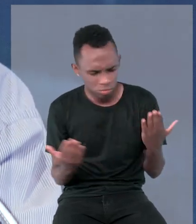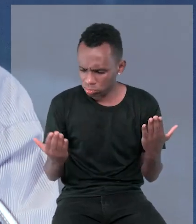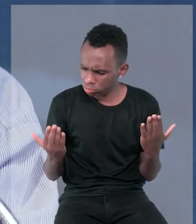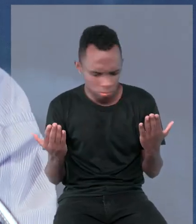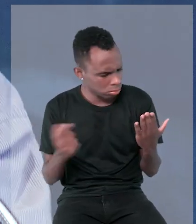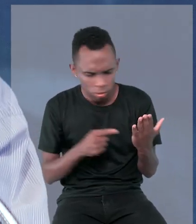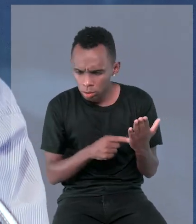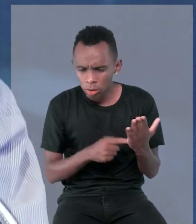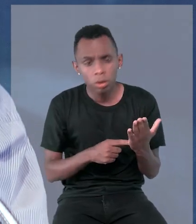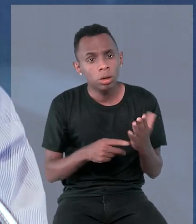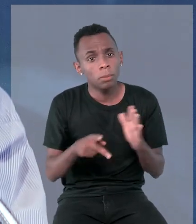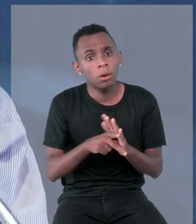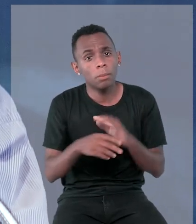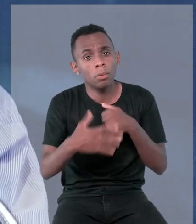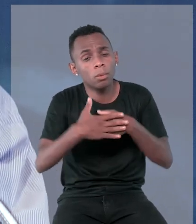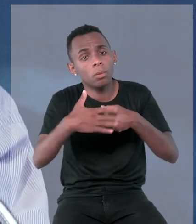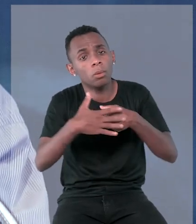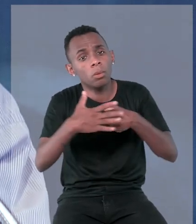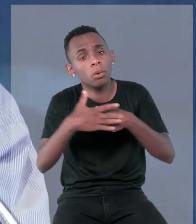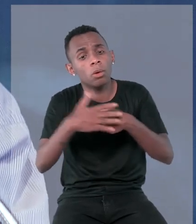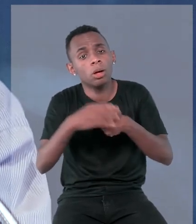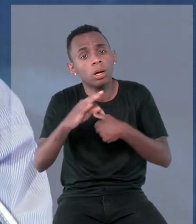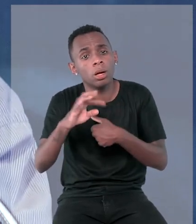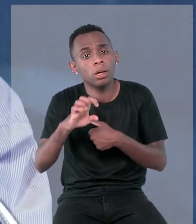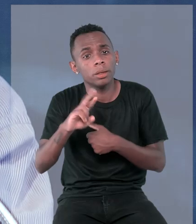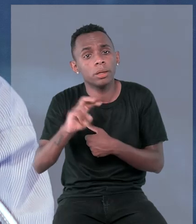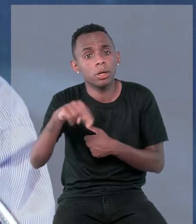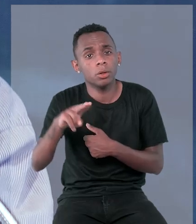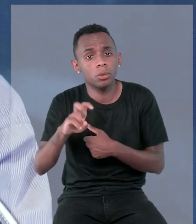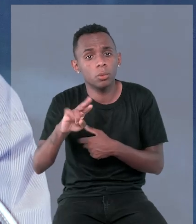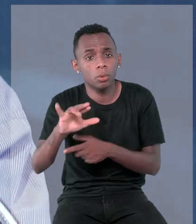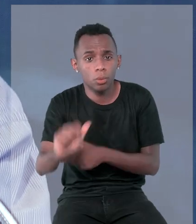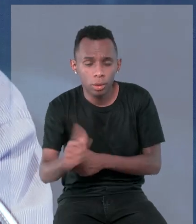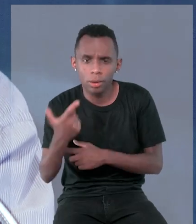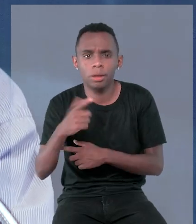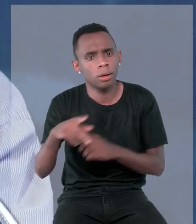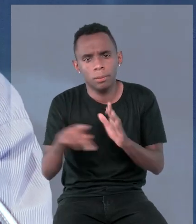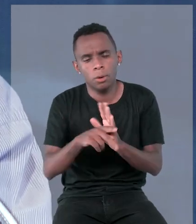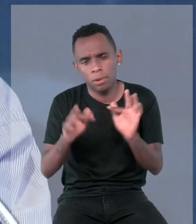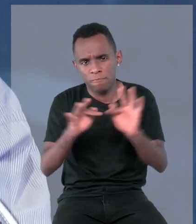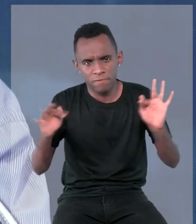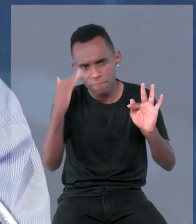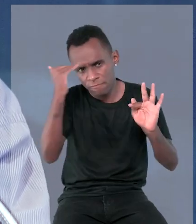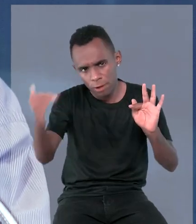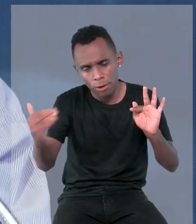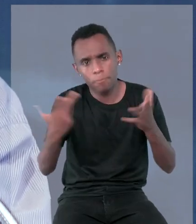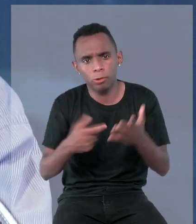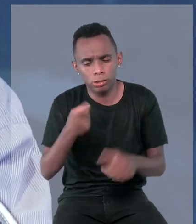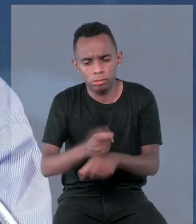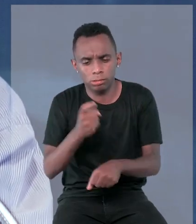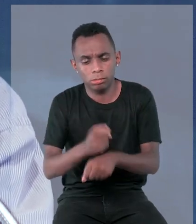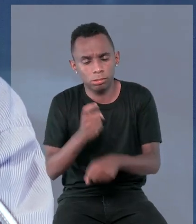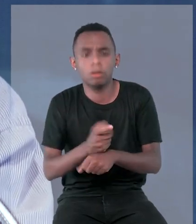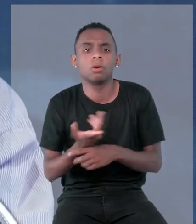originais, conto Ternura, né? Então aquela famosa frase do Che Guevara, né? Ser duro, mas